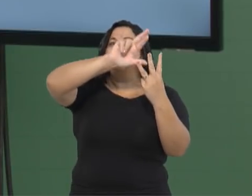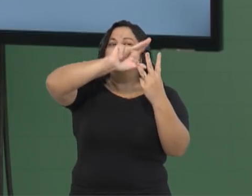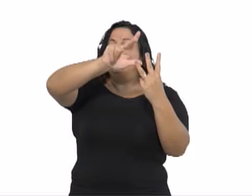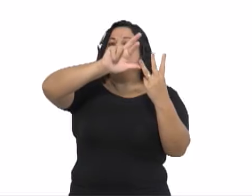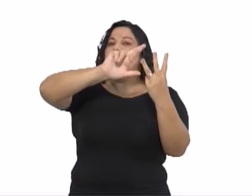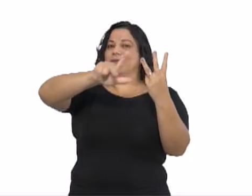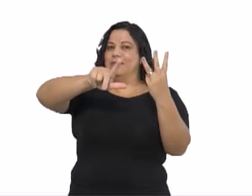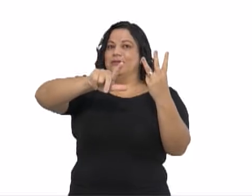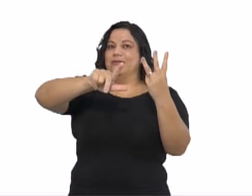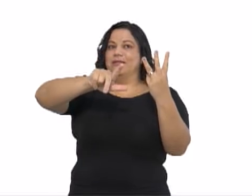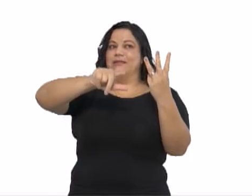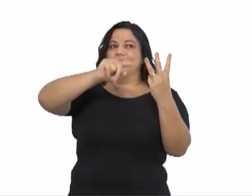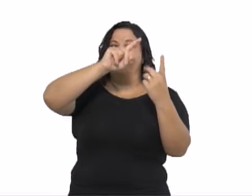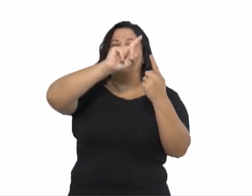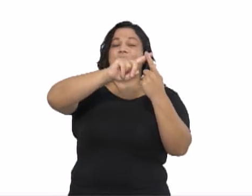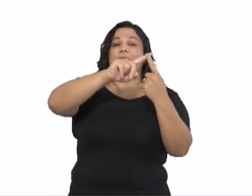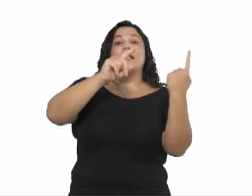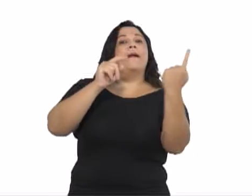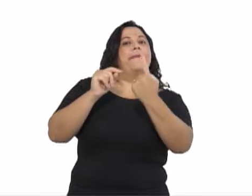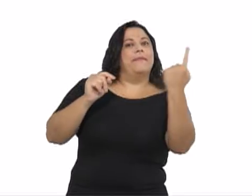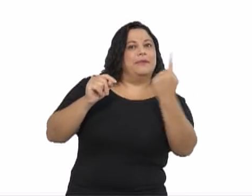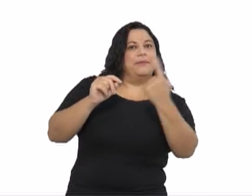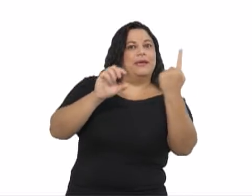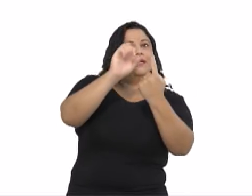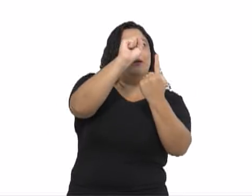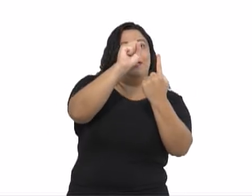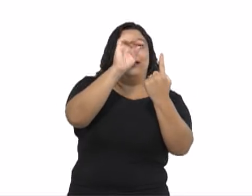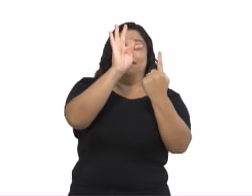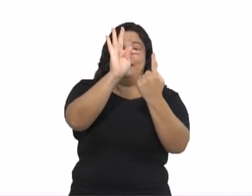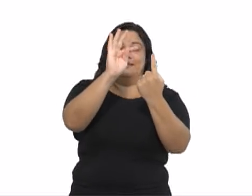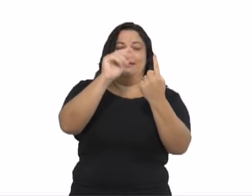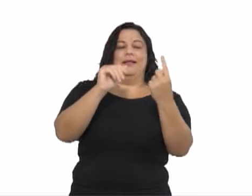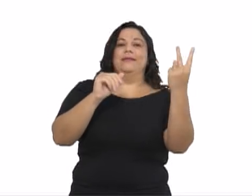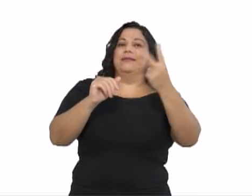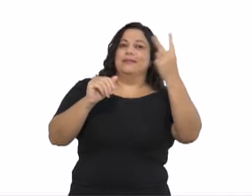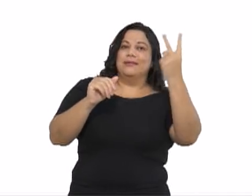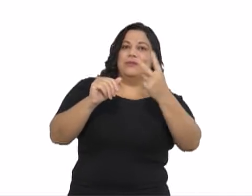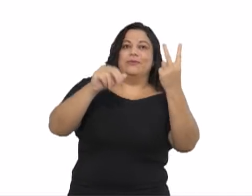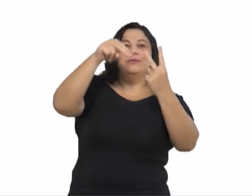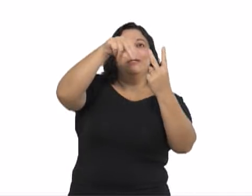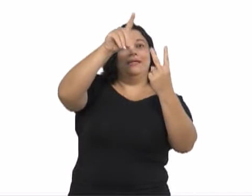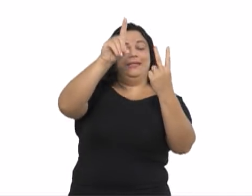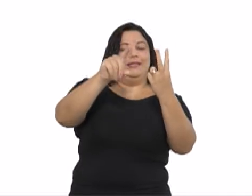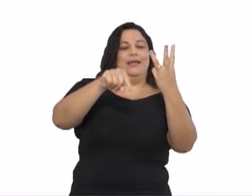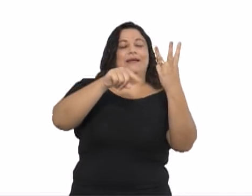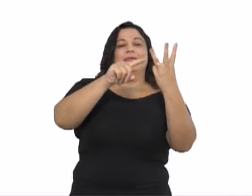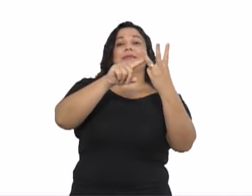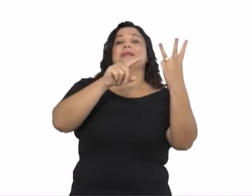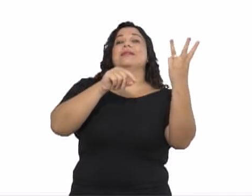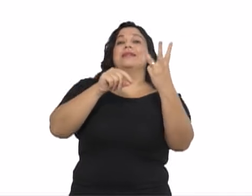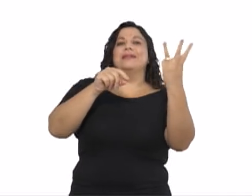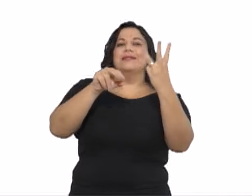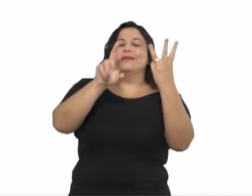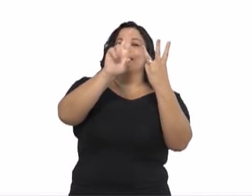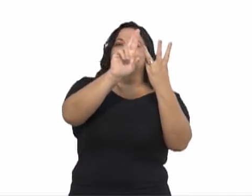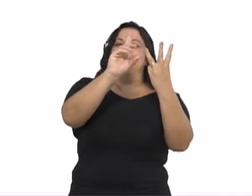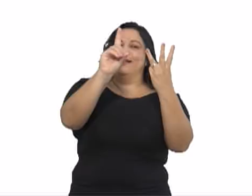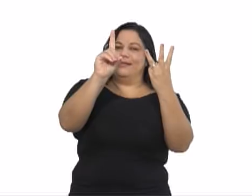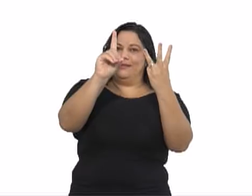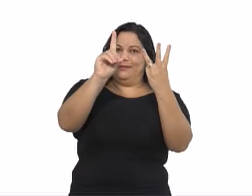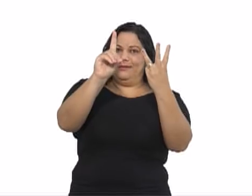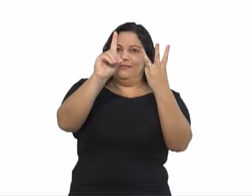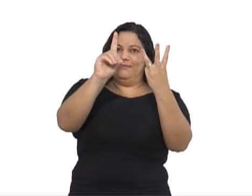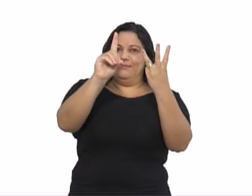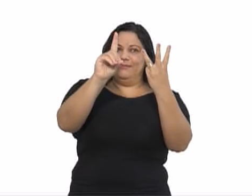diferentes. Primeiro, ST, segundo, ND, terceiro, RD.